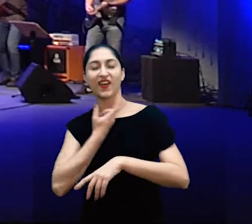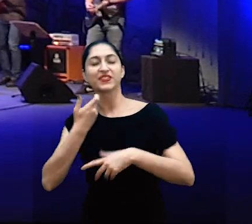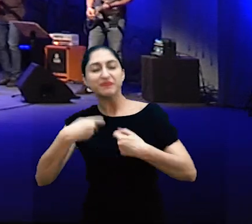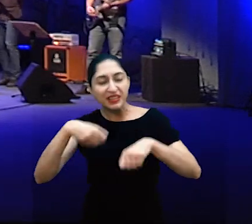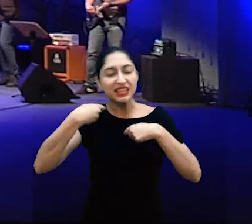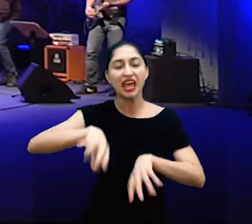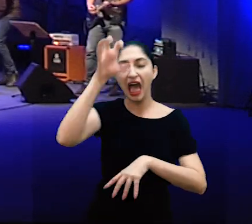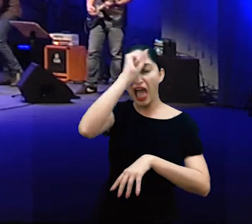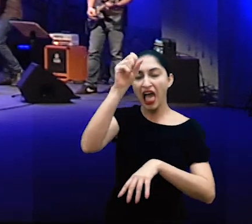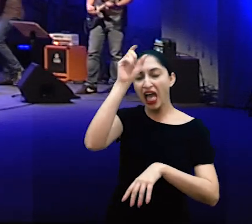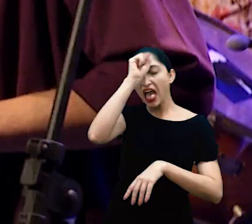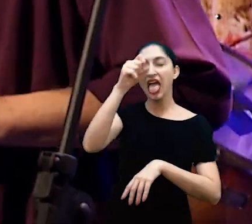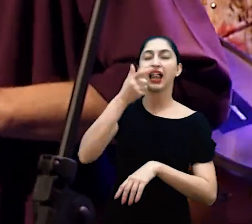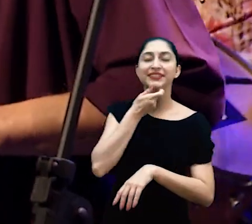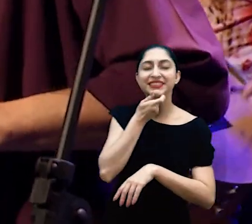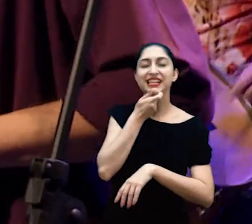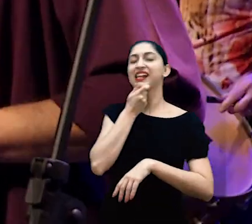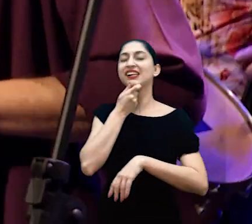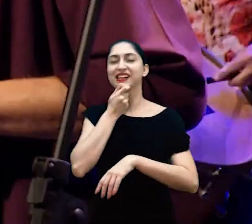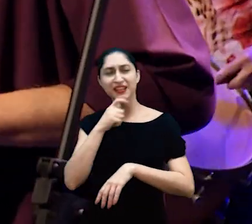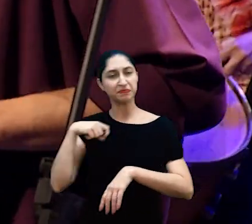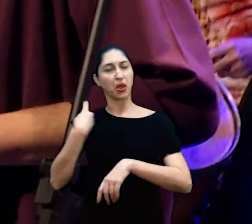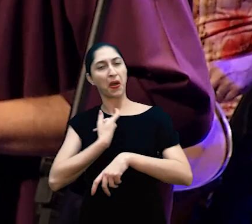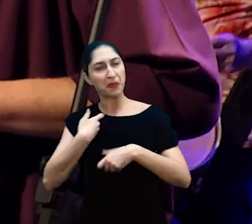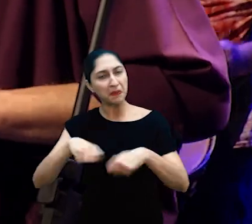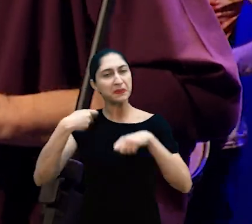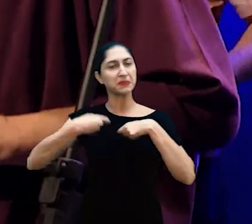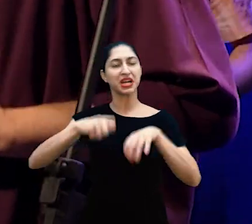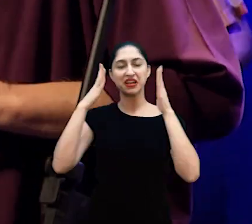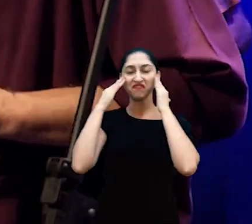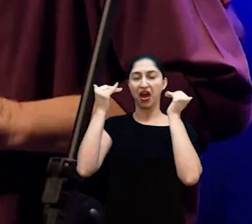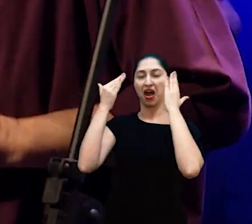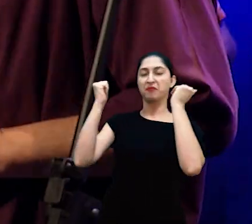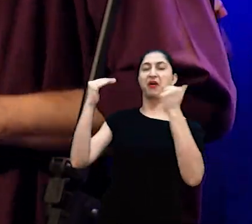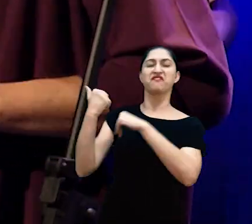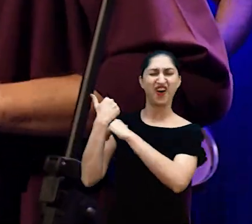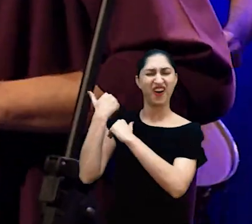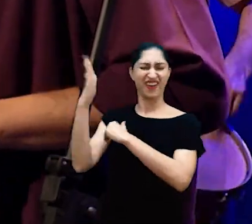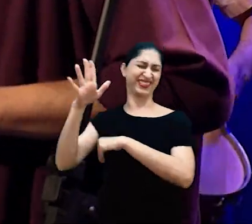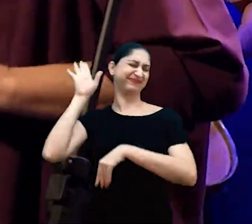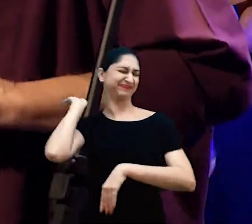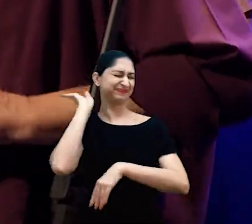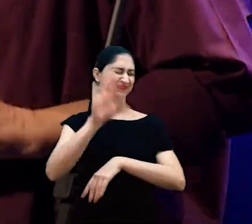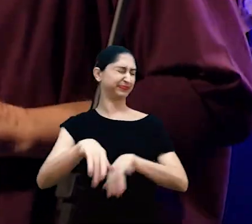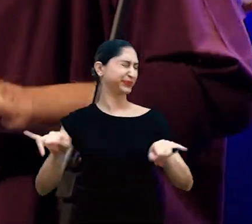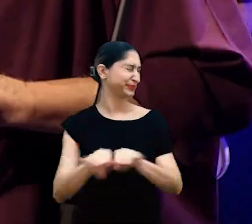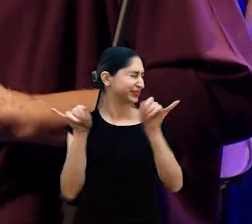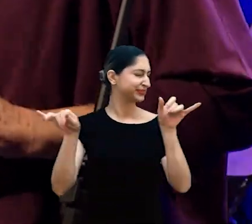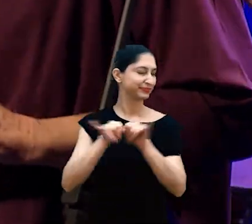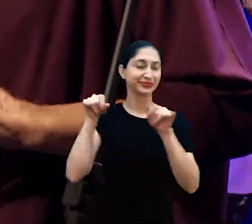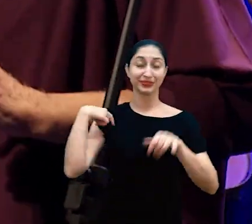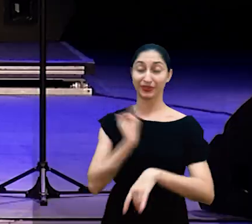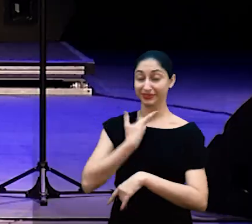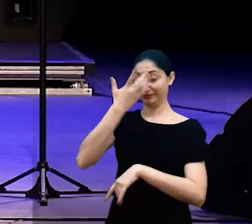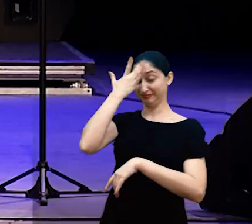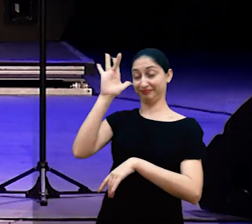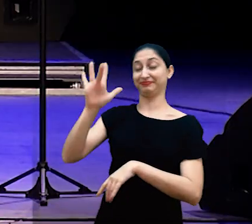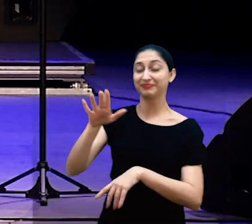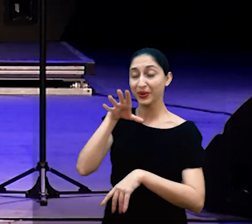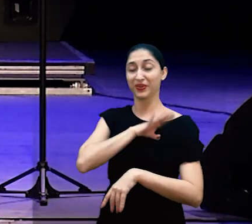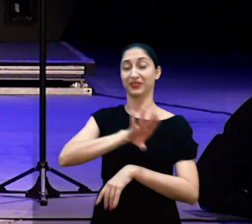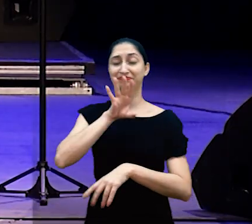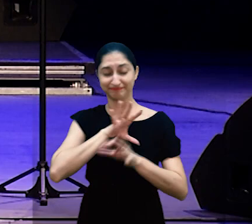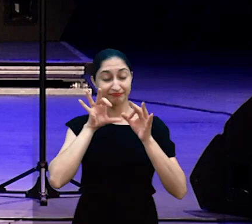de aprender inglês, que nós tem de fazer sucesso fora, deixa de pestagem, nós nem sabe